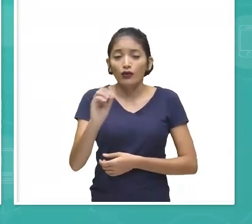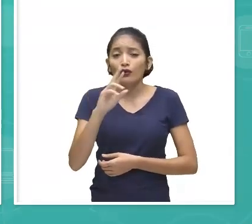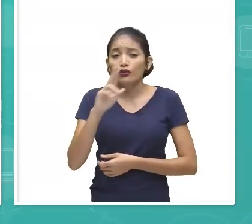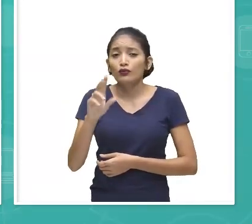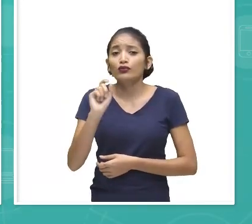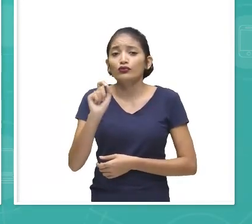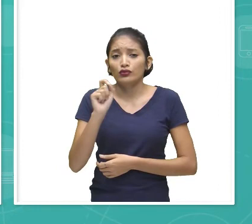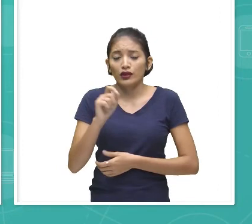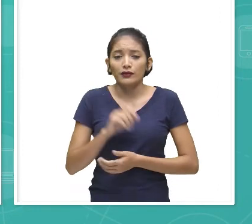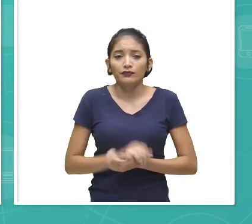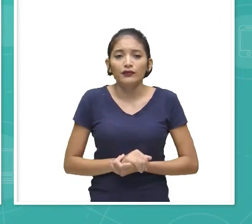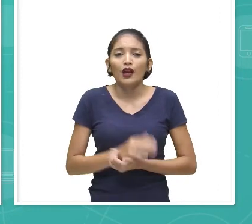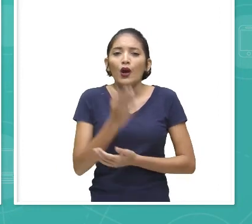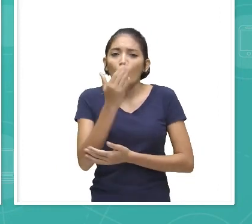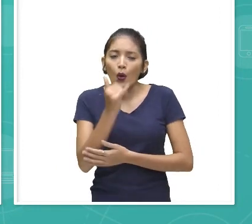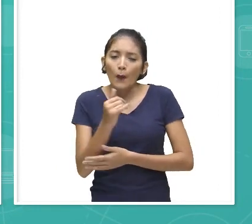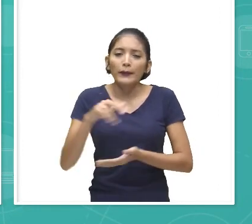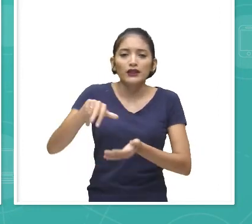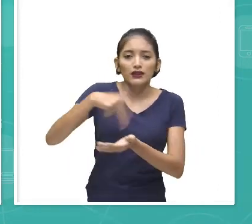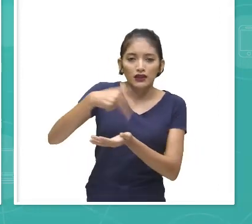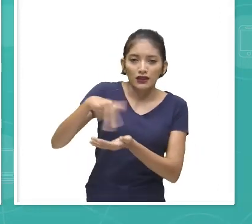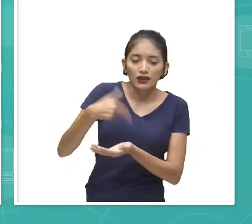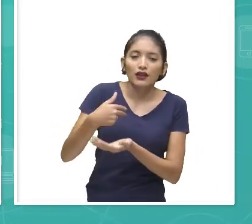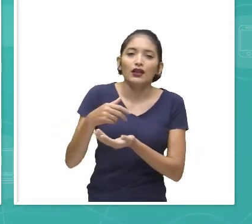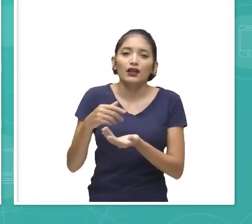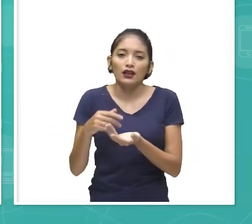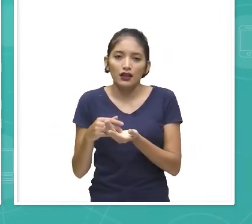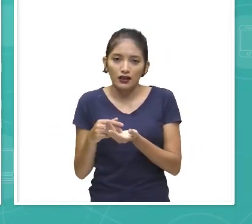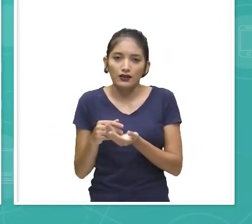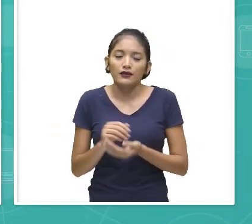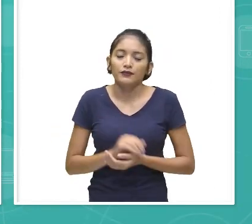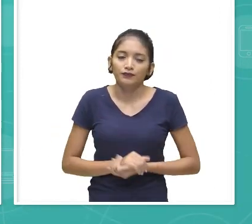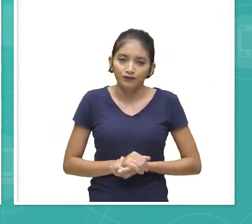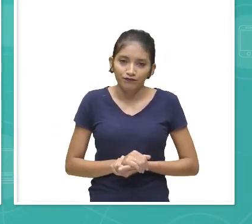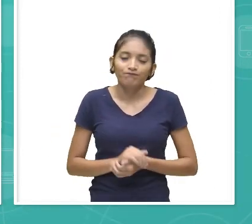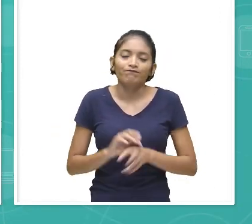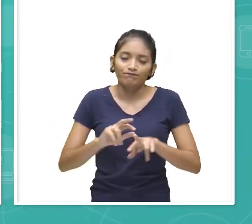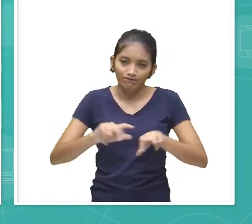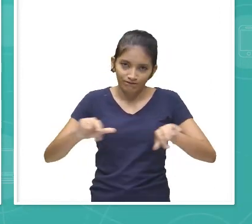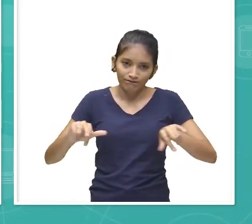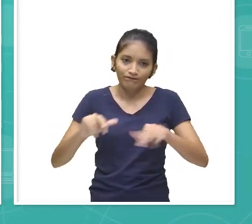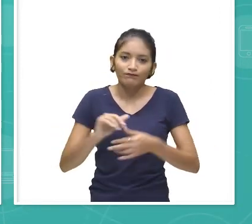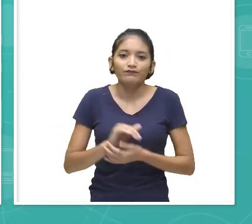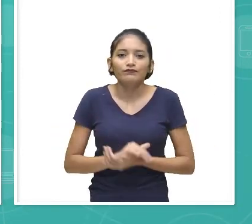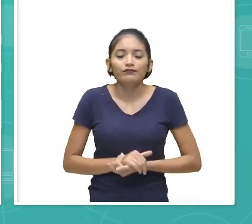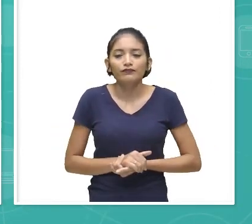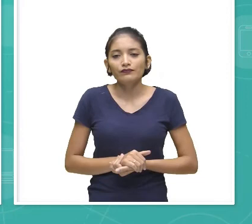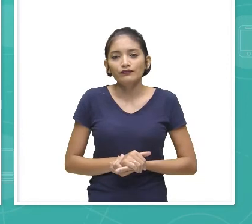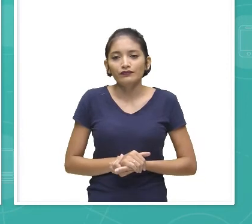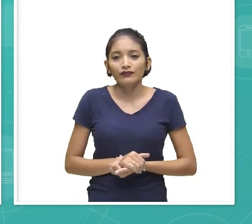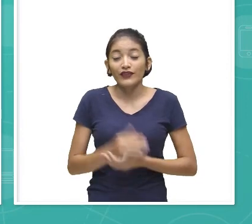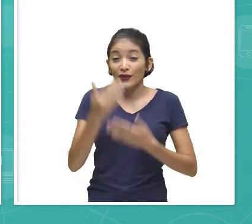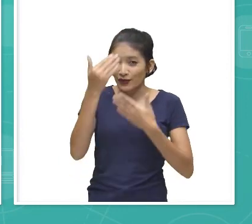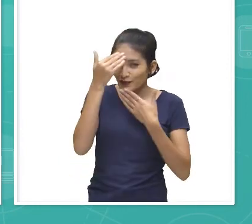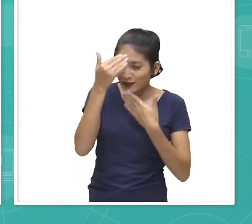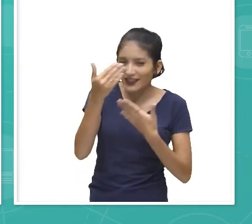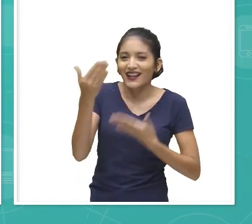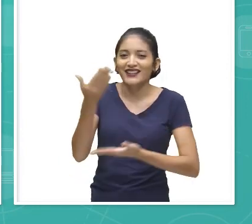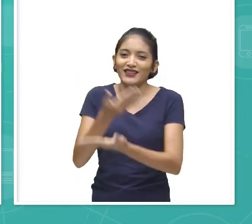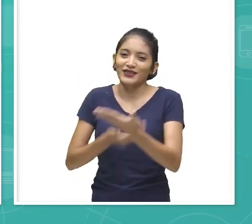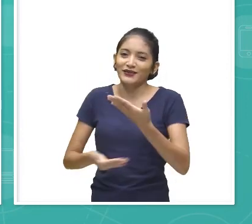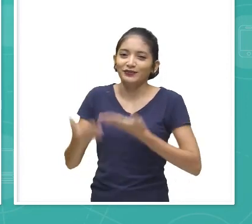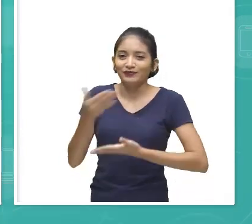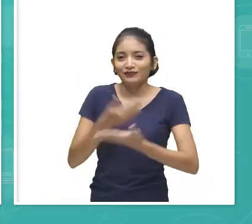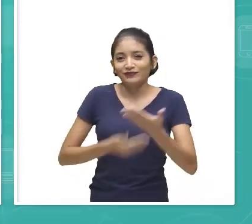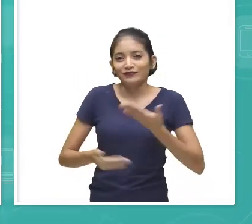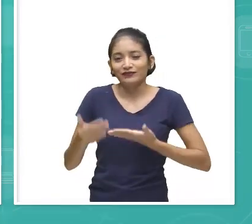Silvan respondeu comidas, danças. Paulo Silvano, muito bem, Paulo. Obrigada pela